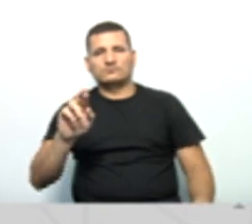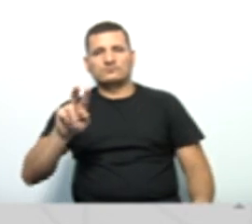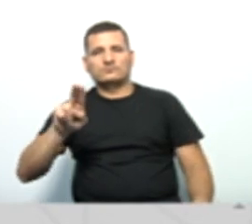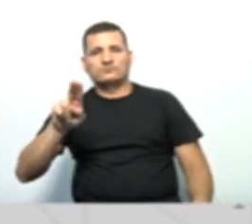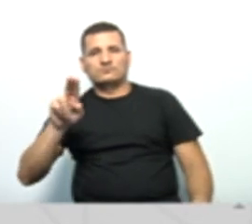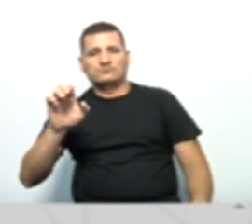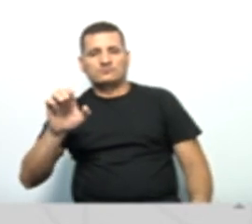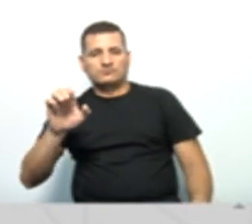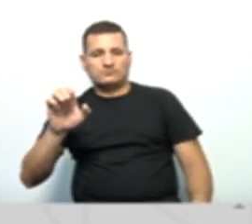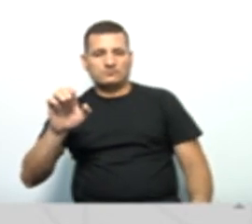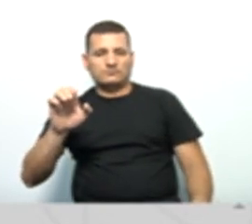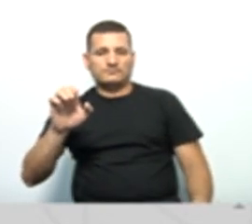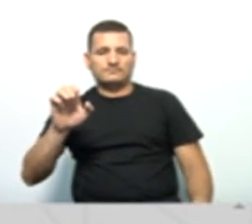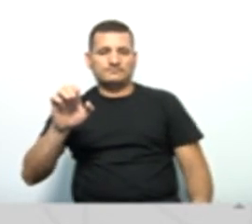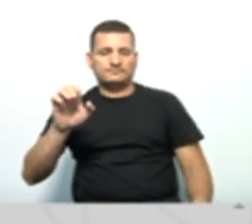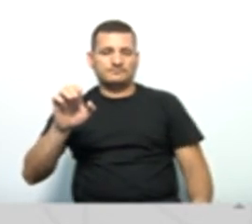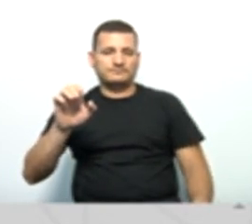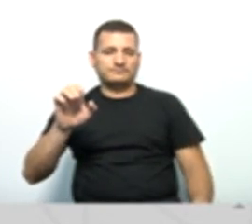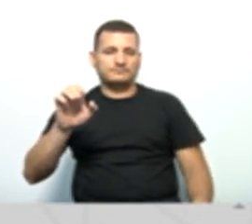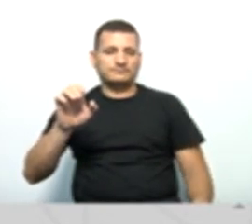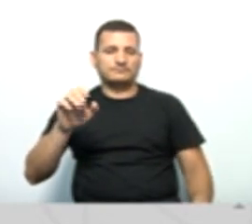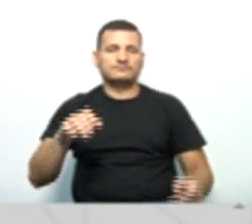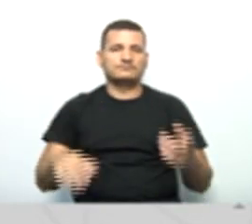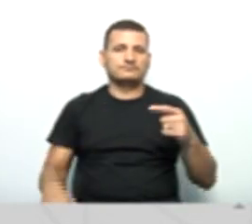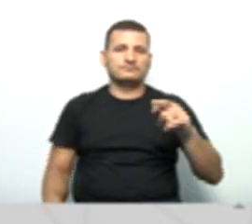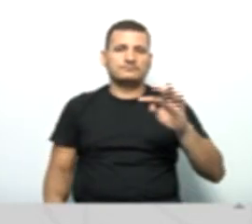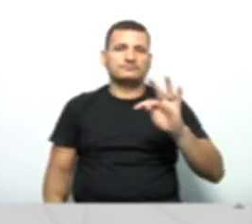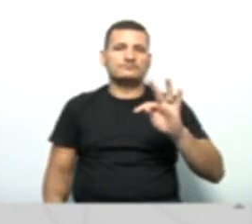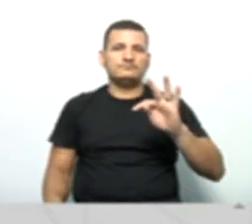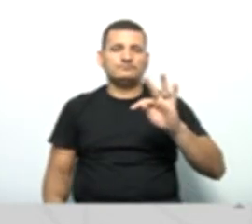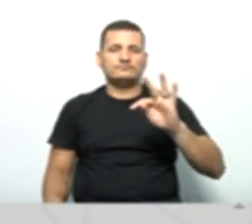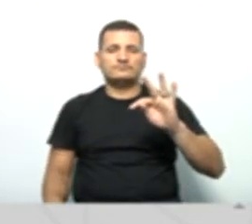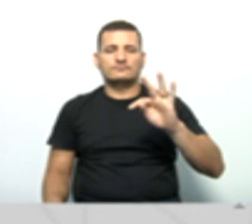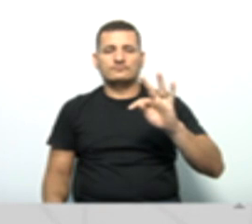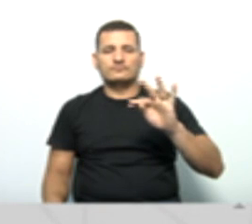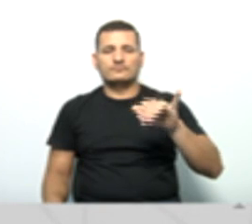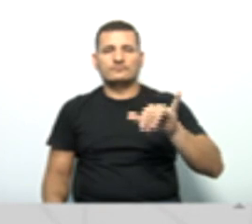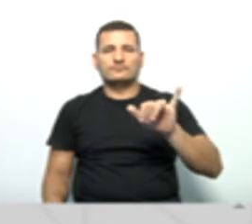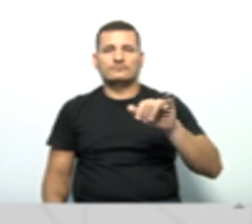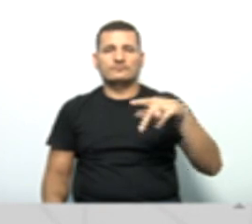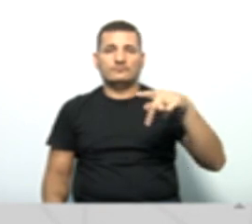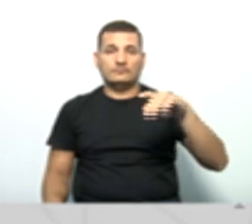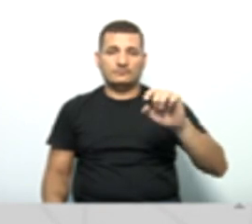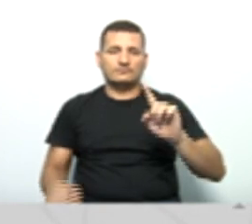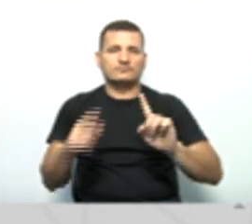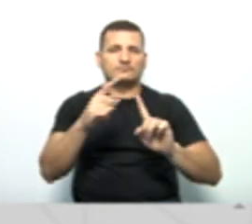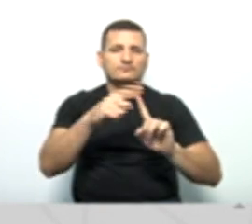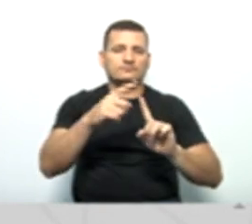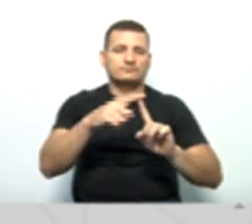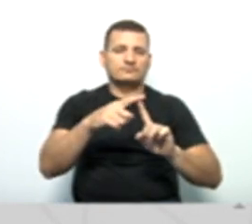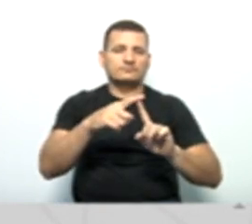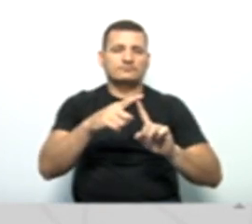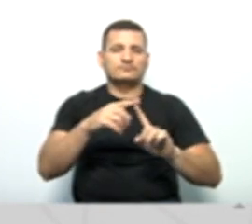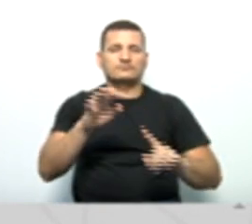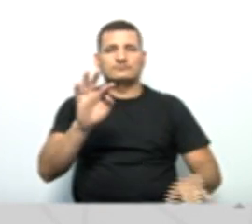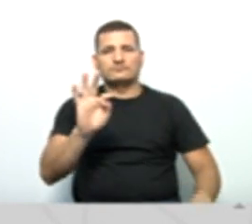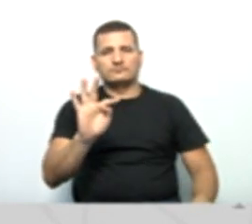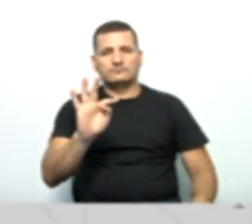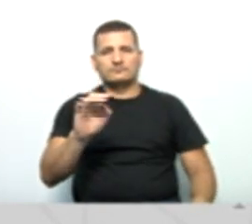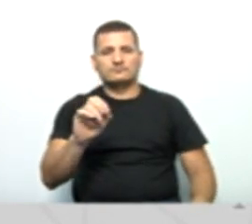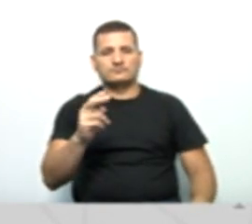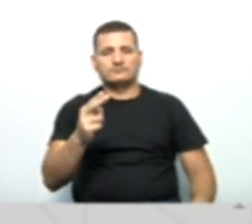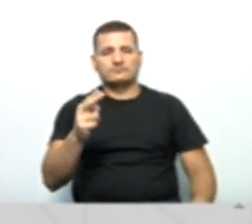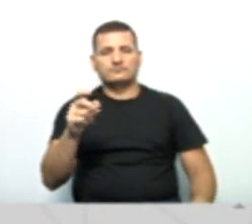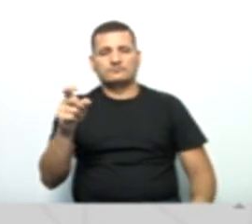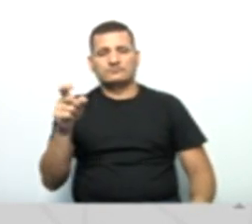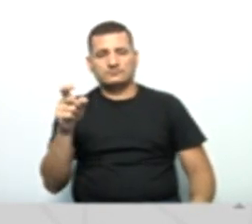botar um valor lógico. E aí você chama o tipo dela aqui, ó, o T ou o X, né? O T ou o X. E ela vai ser considerada que pertence